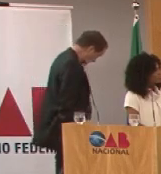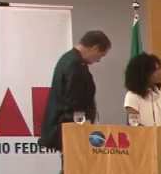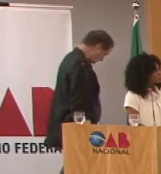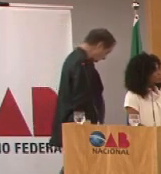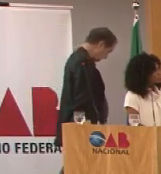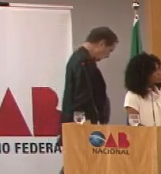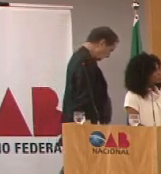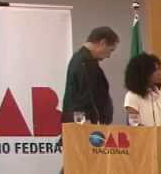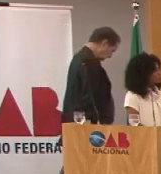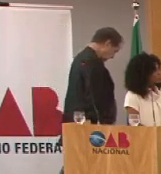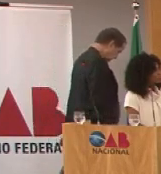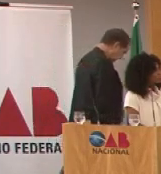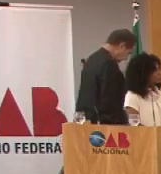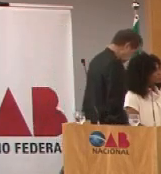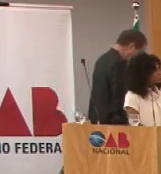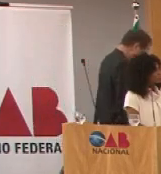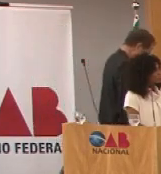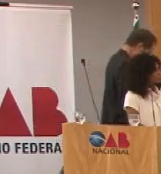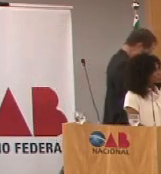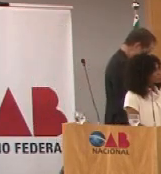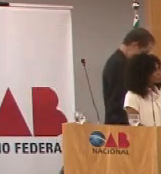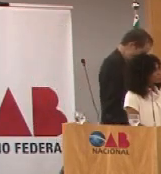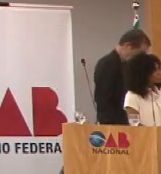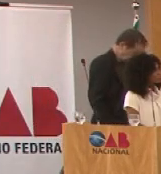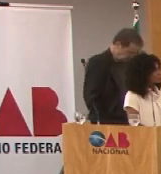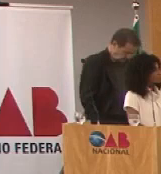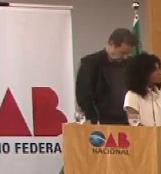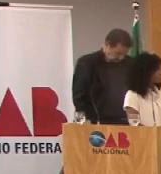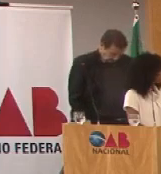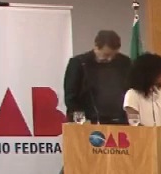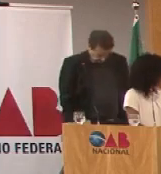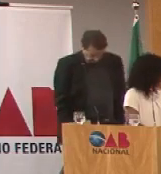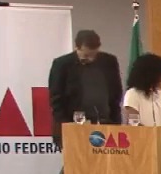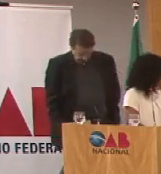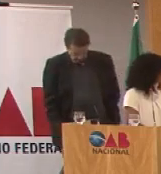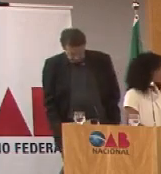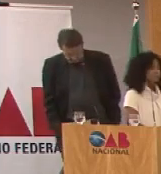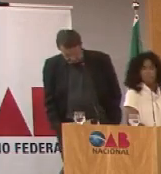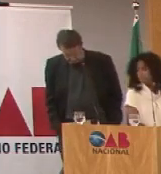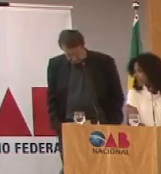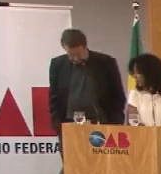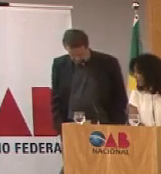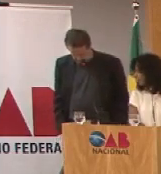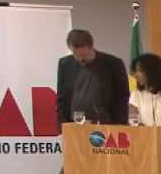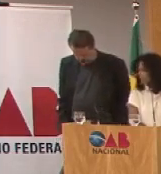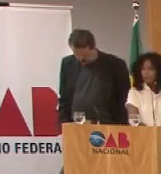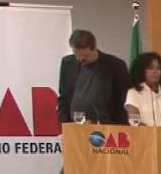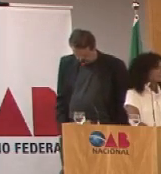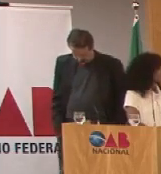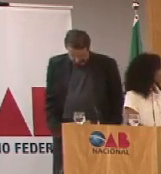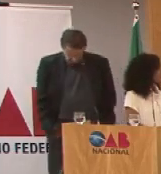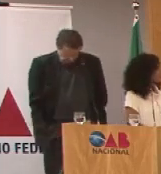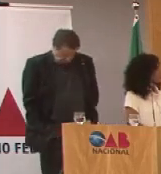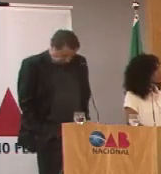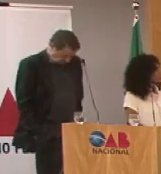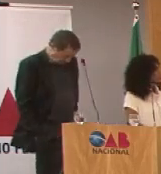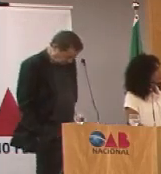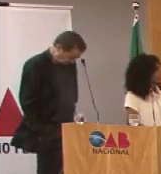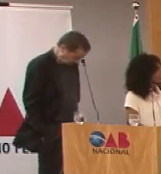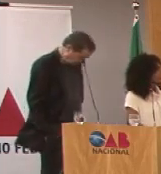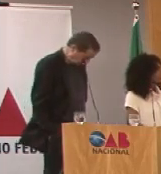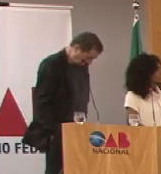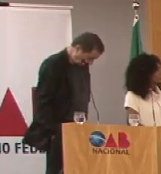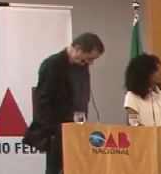pela Igualdade de Gênero, que tem feito uma ação de diálogo muito importante